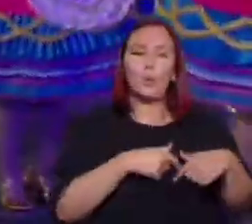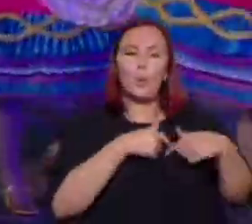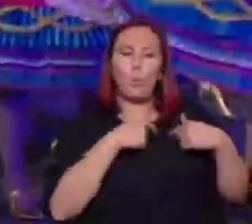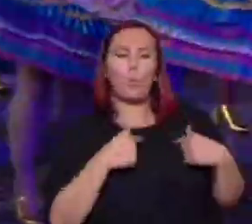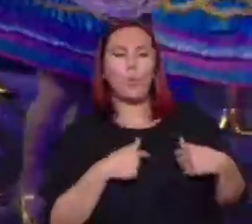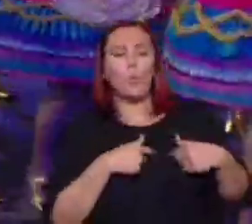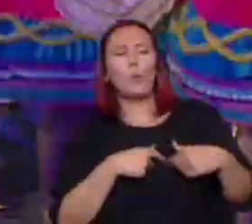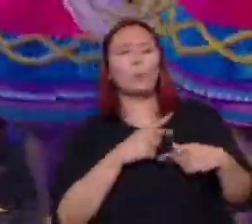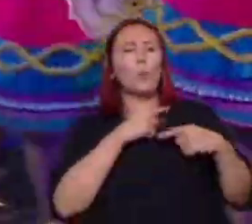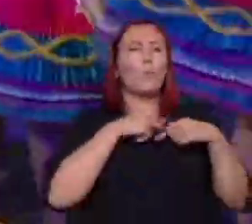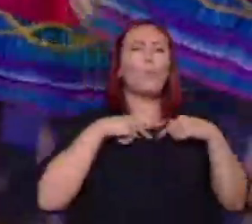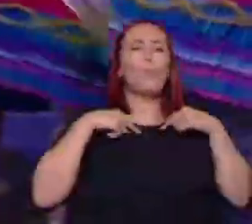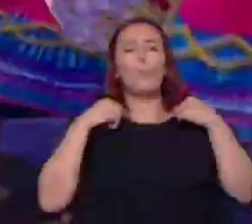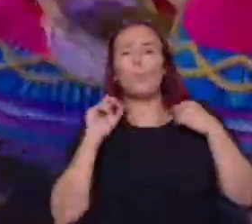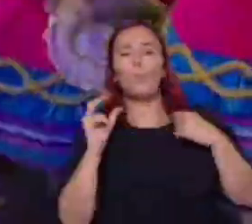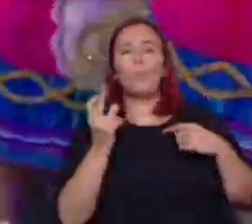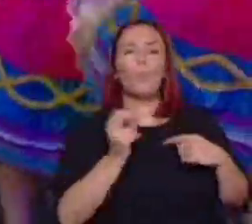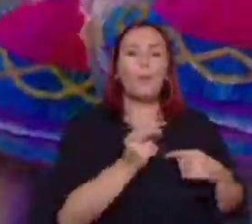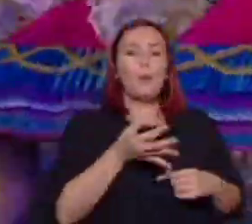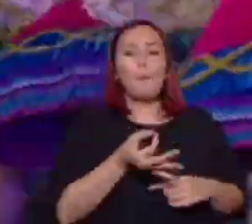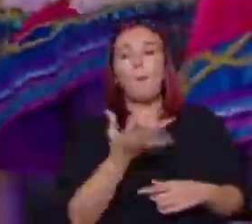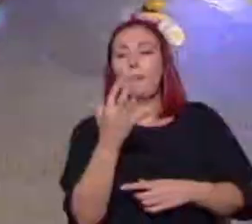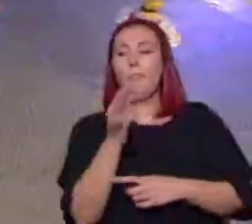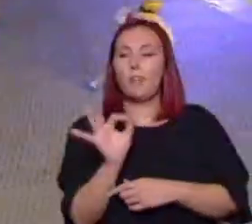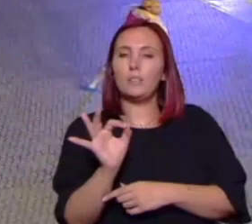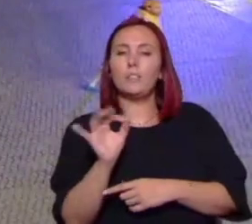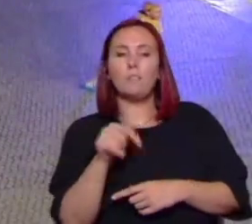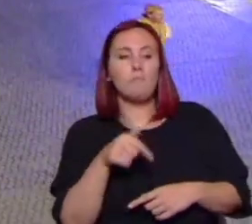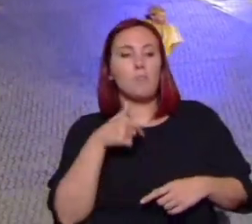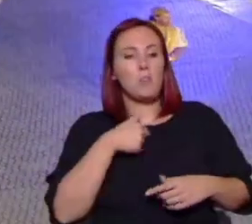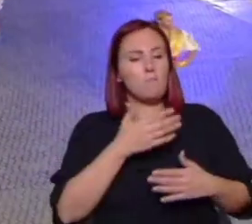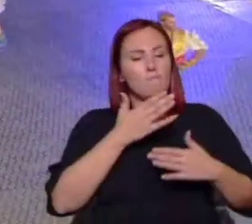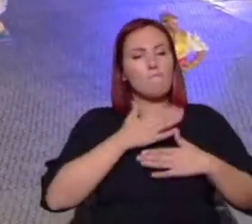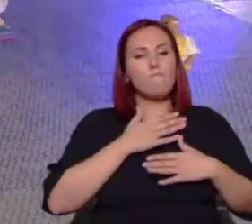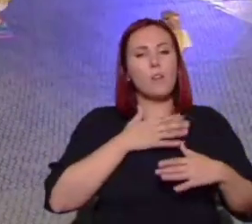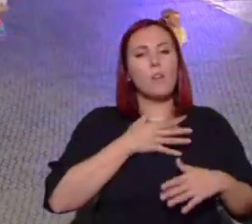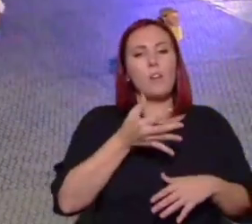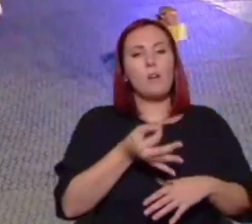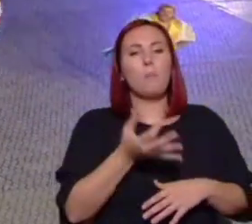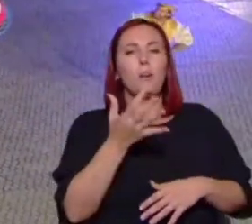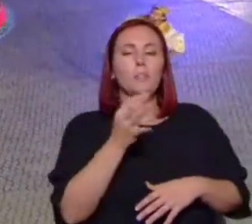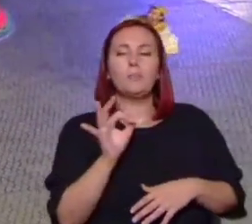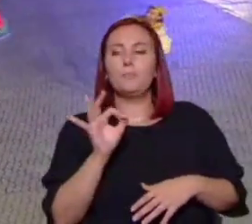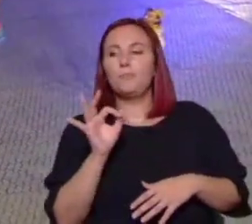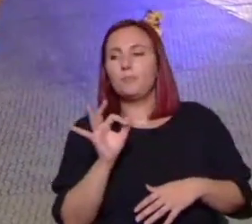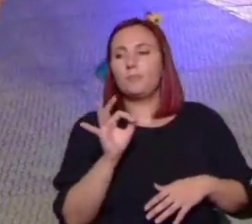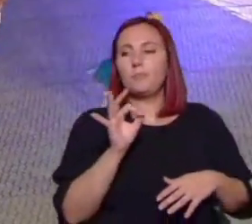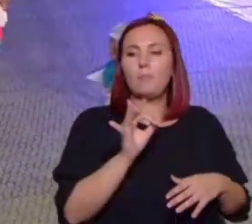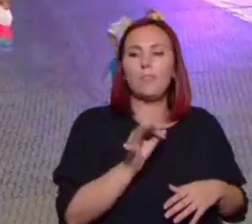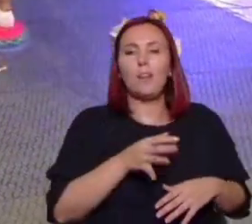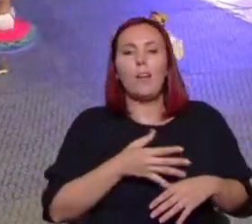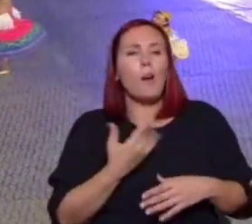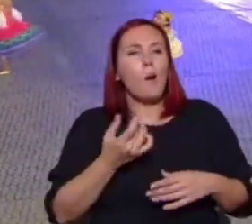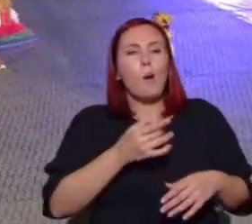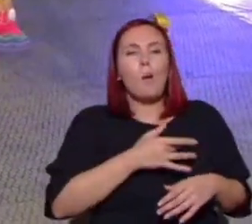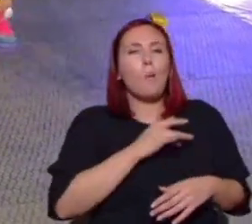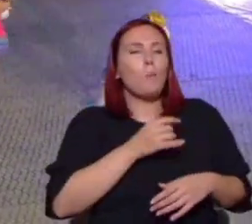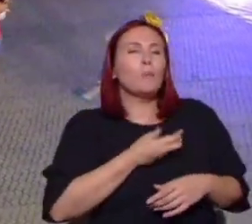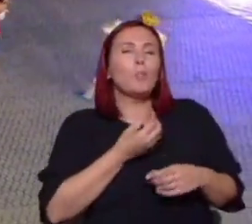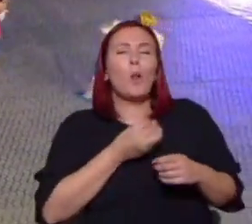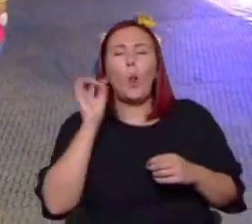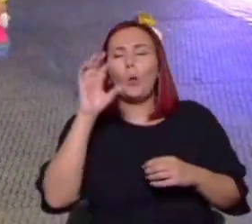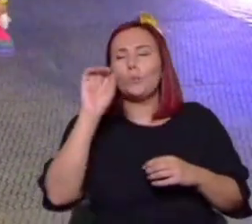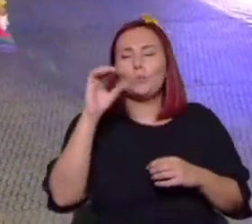de fidelidade. Banha de França, eu sou a banha de França. Não abaixo com mais luz,